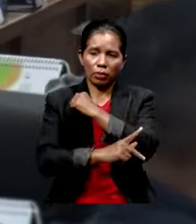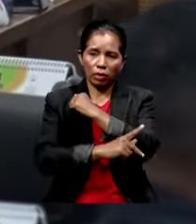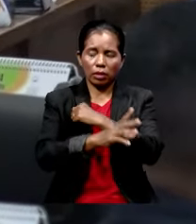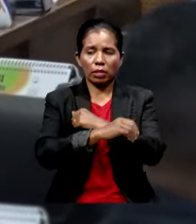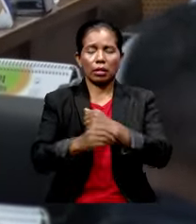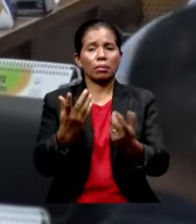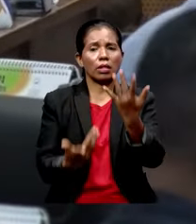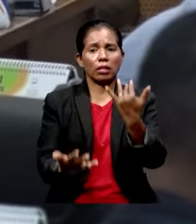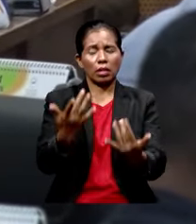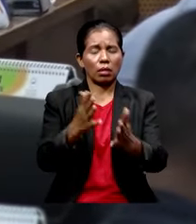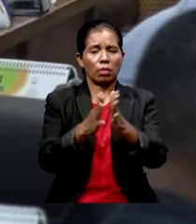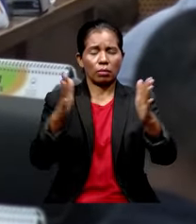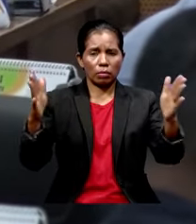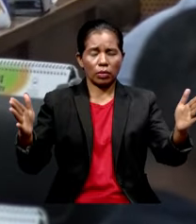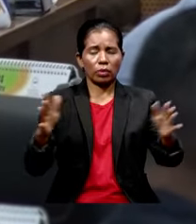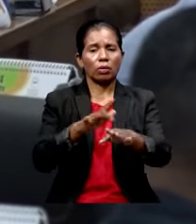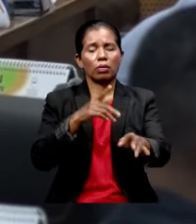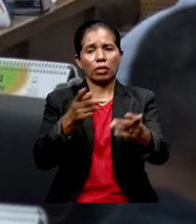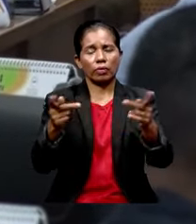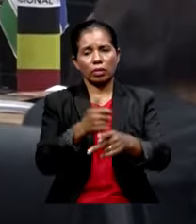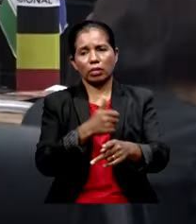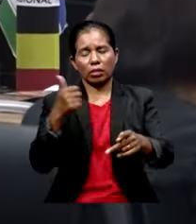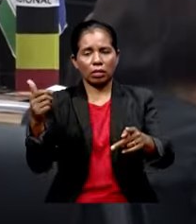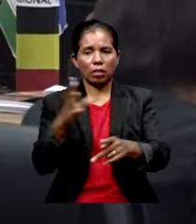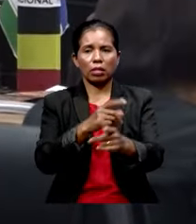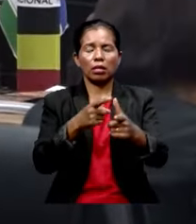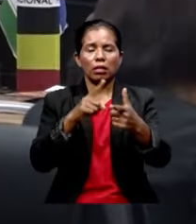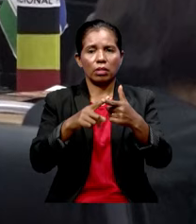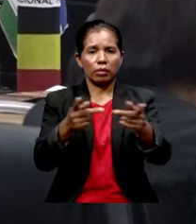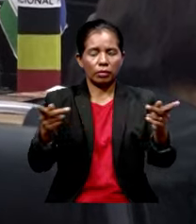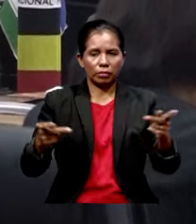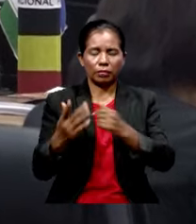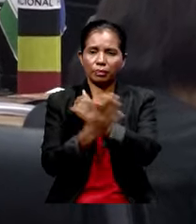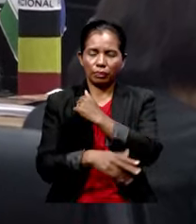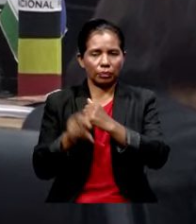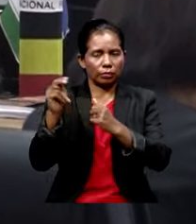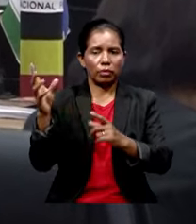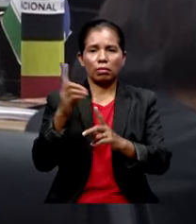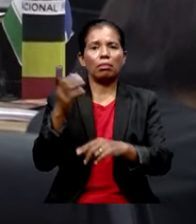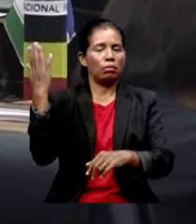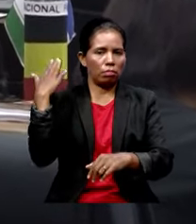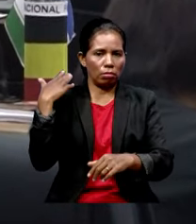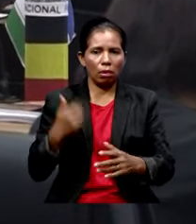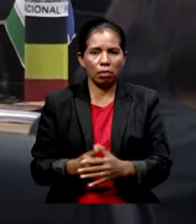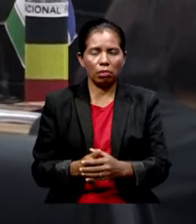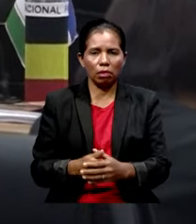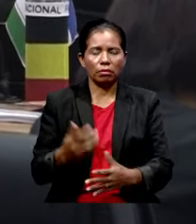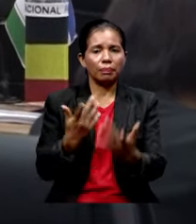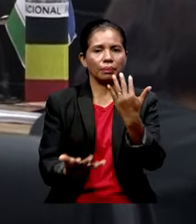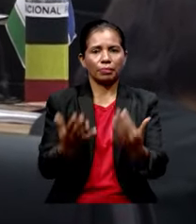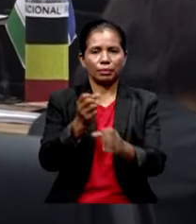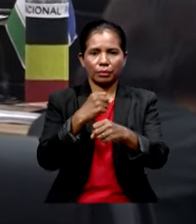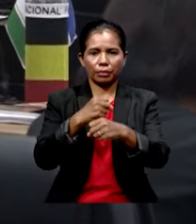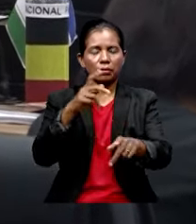bot, né, be afeta zona Balun e a região norte no centro na São Nian e a Loron Hirak e Cosné. Incêndio né, resulta